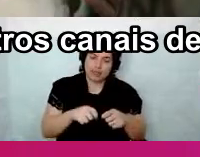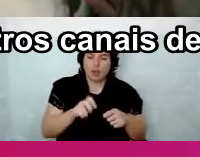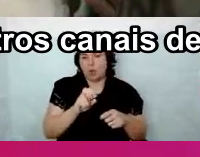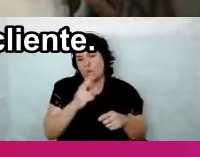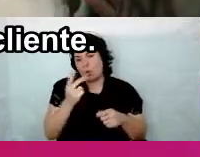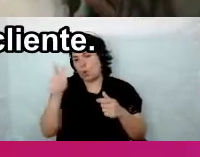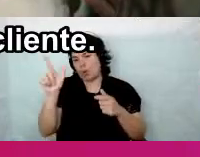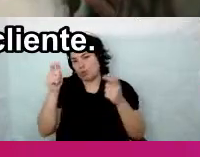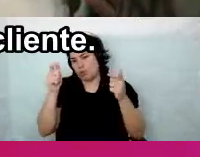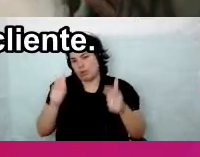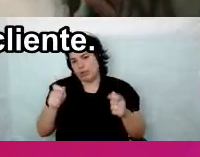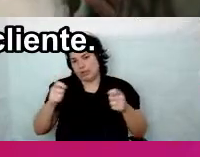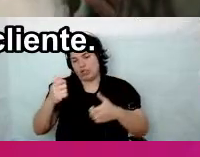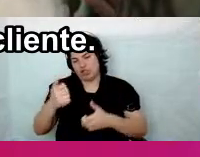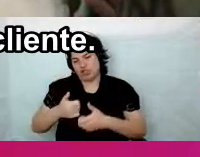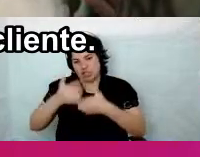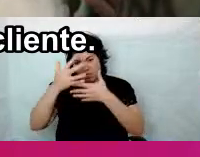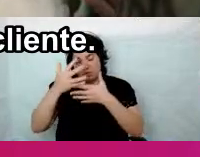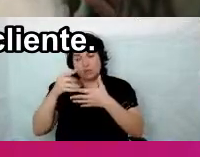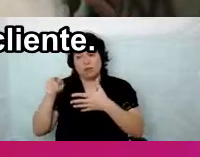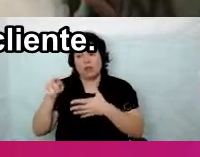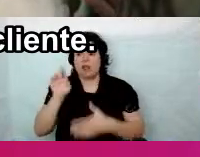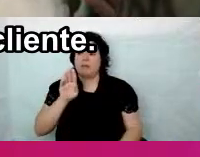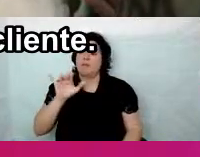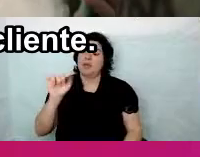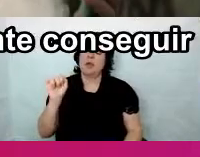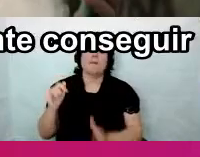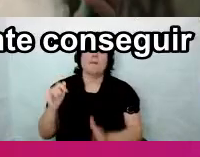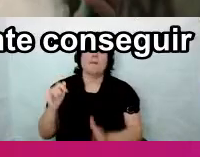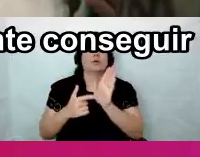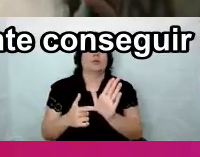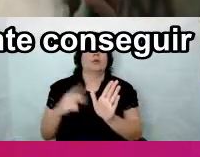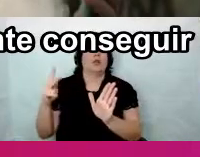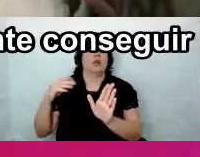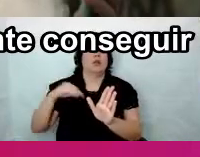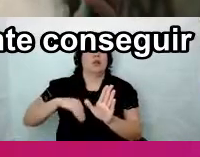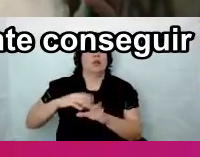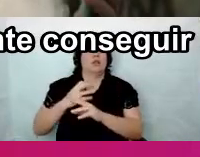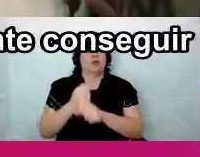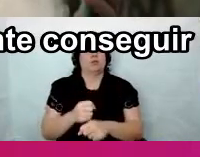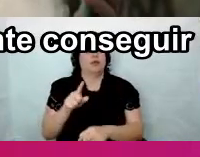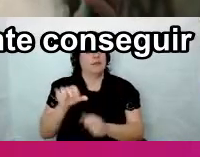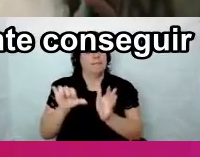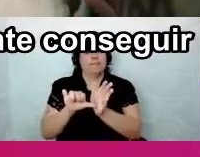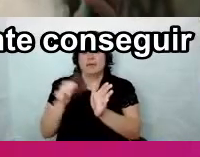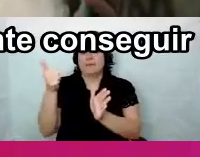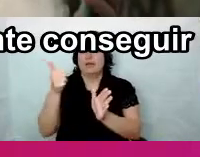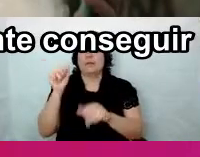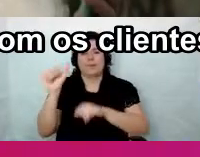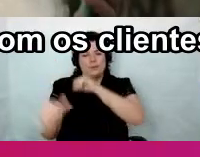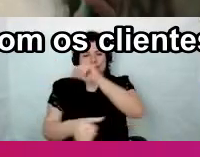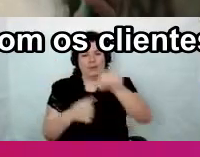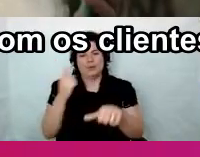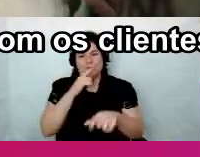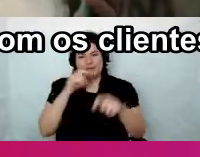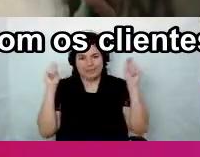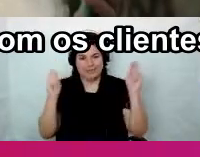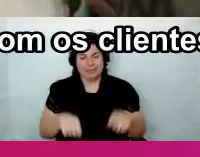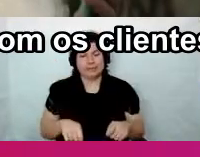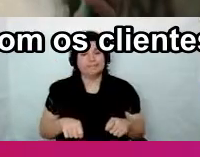de chat, ela passou a trazer o saldo do cliente. Então, foi o primeiro salto aqui da gente conseguir, de uma